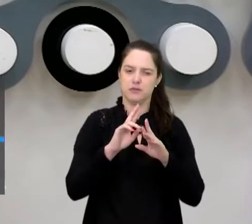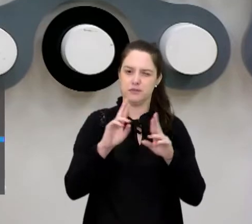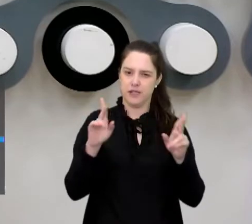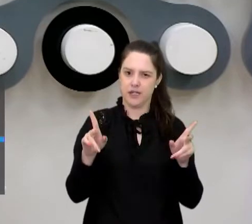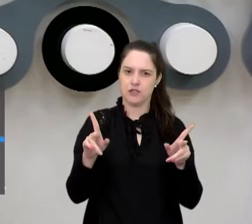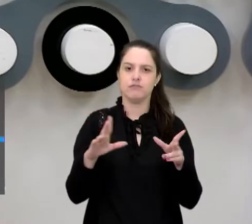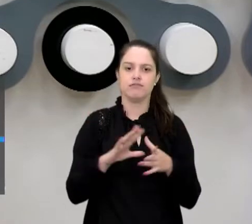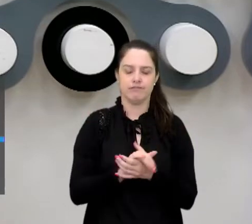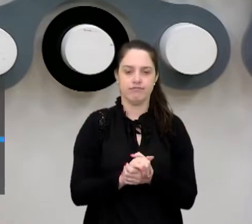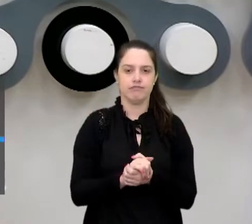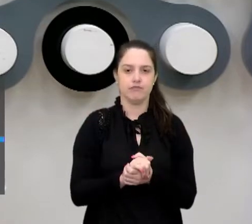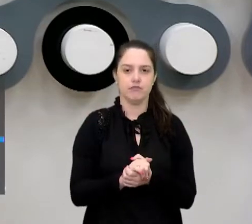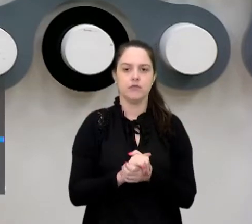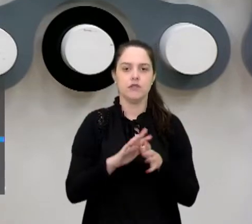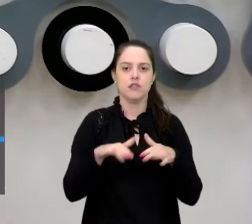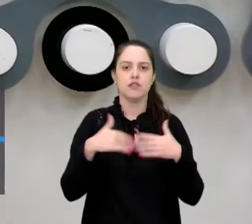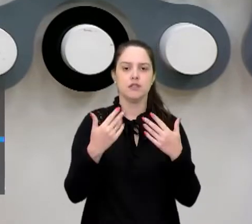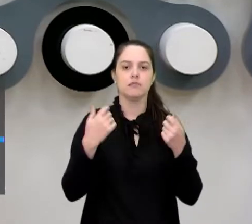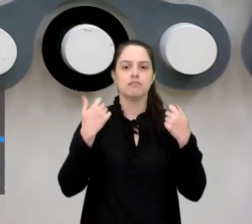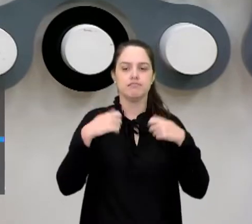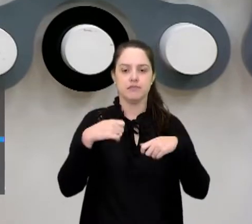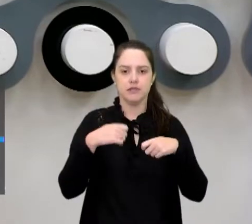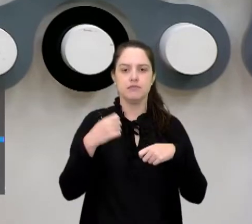tem jeito, né? E, então, por isso que...